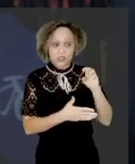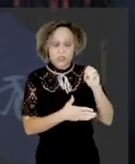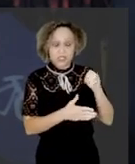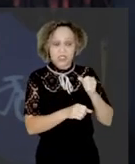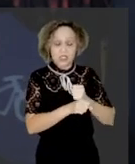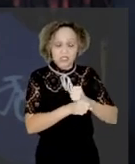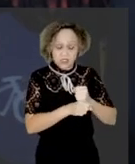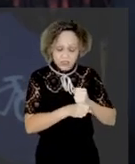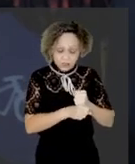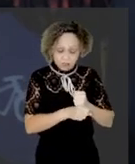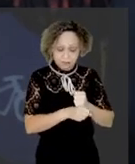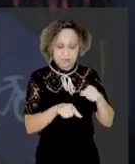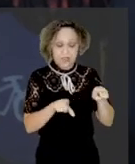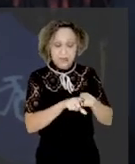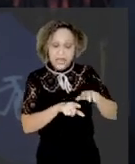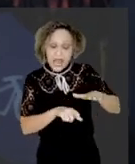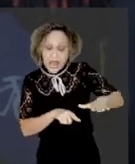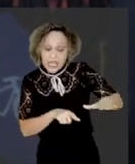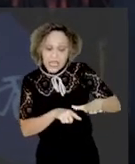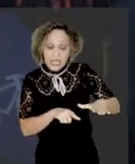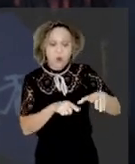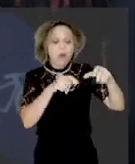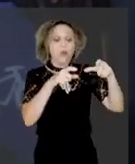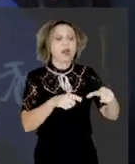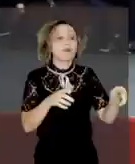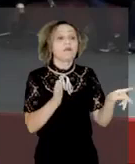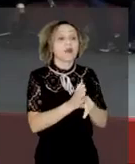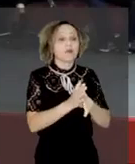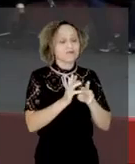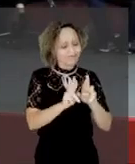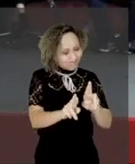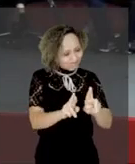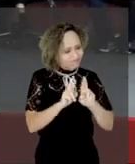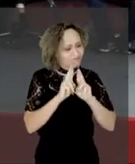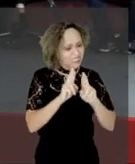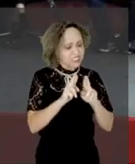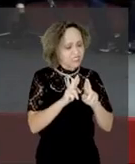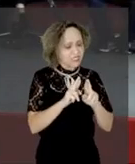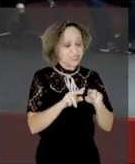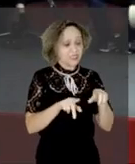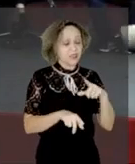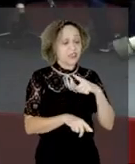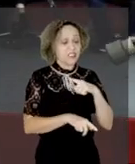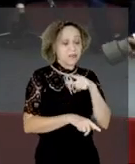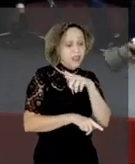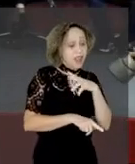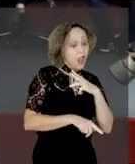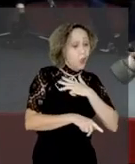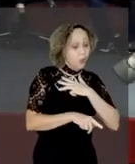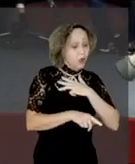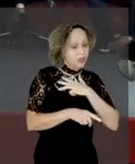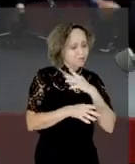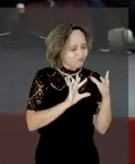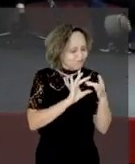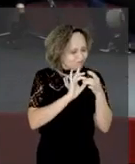viva Luiz Inácio Lula da Silva, presidente do Brasil. Um abraço a todos, seguimos em luta. Muito obrigado.